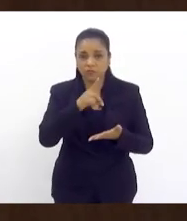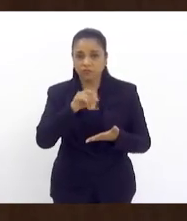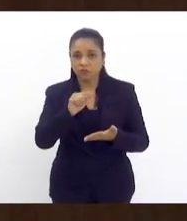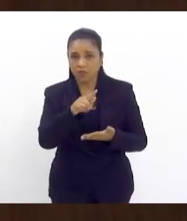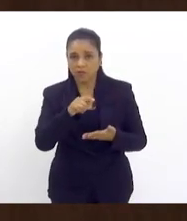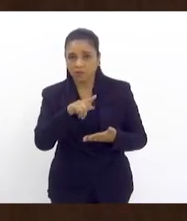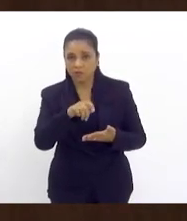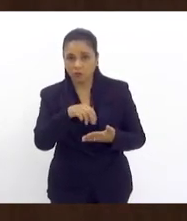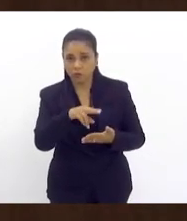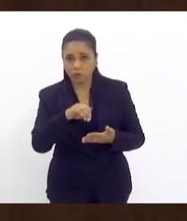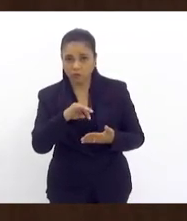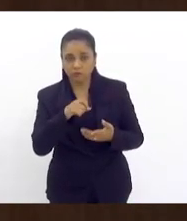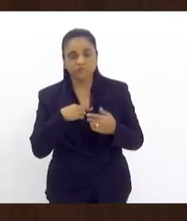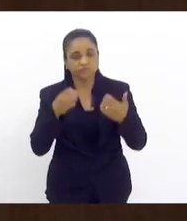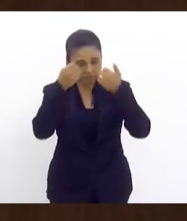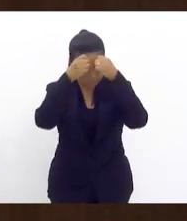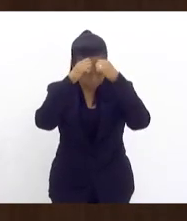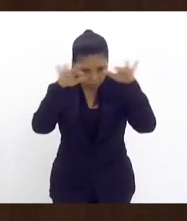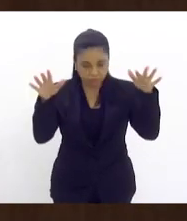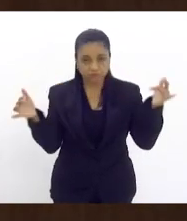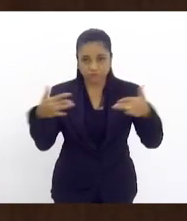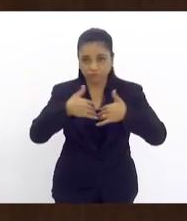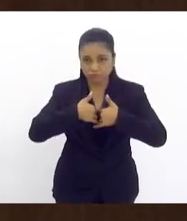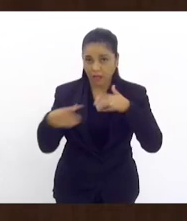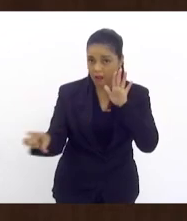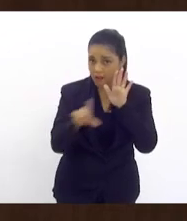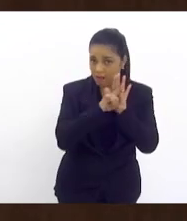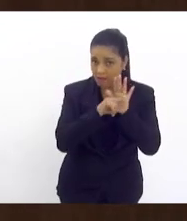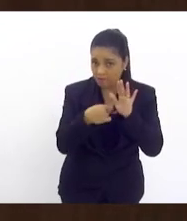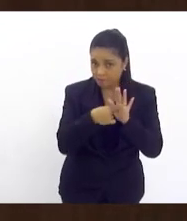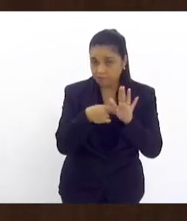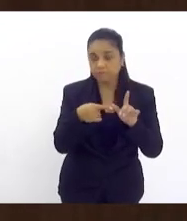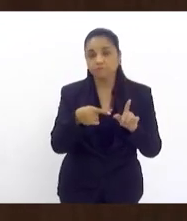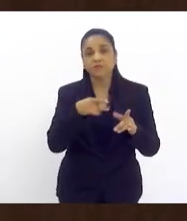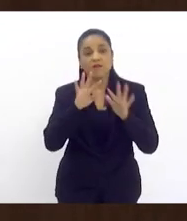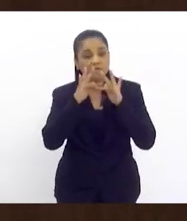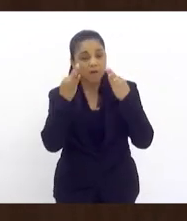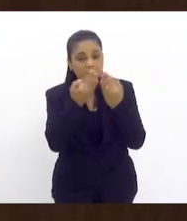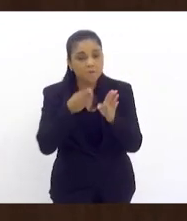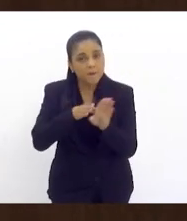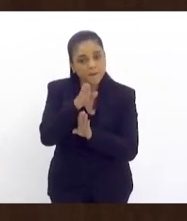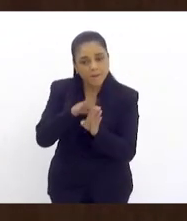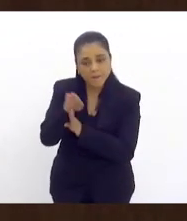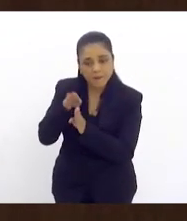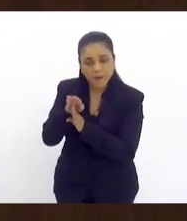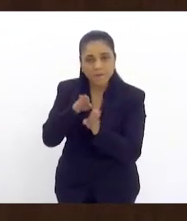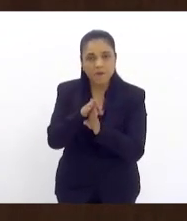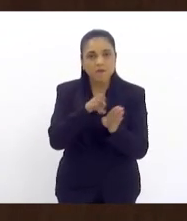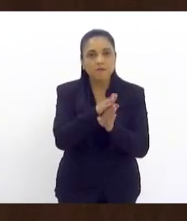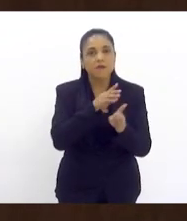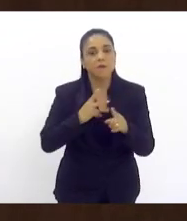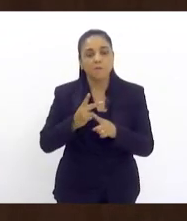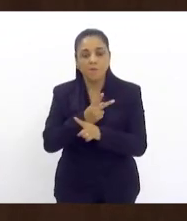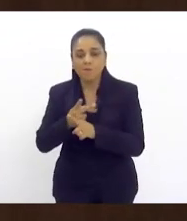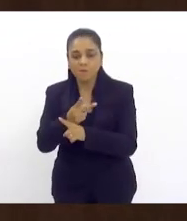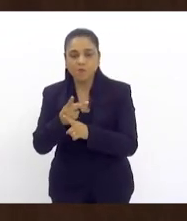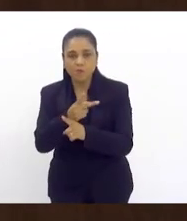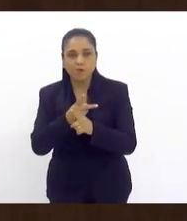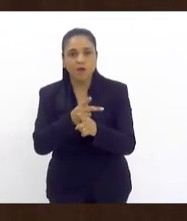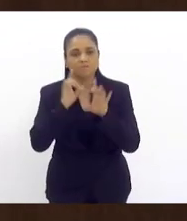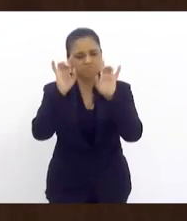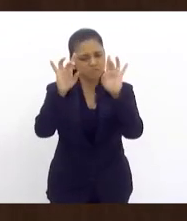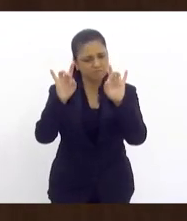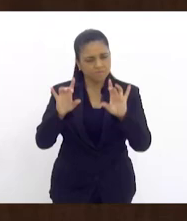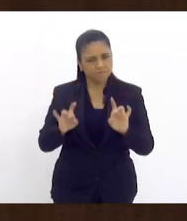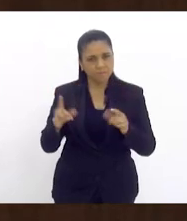rastreamento de sinais precoces de autismo de que trata a presente lei, as famílias serão aconselhadas a procurar os devidos serviços especializados de